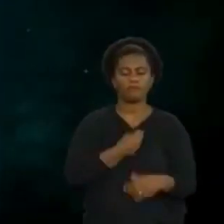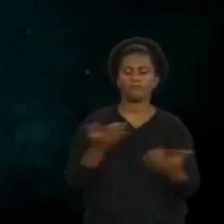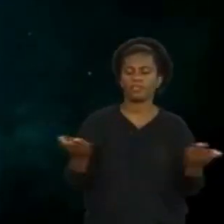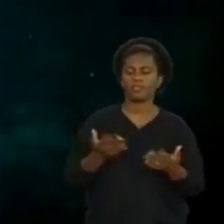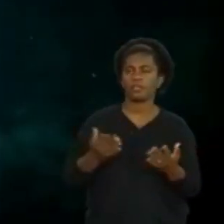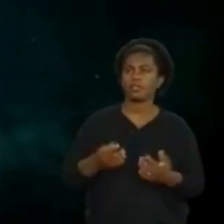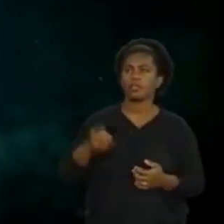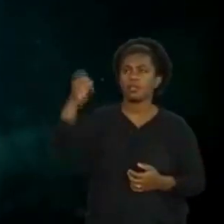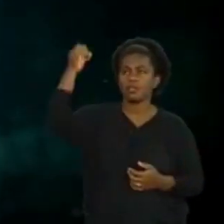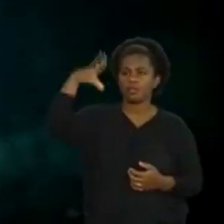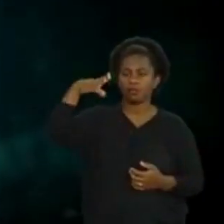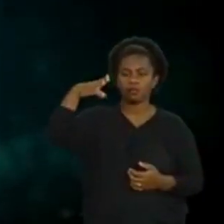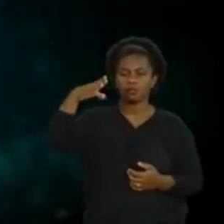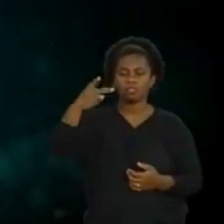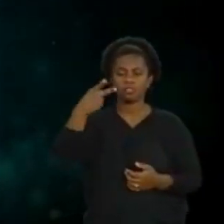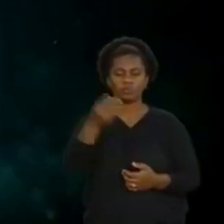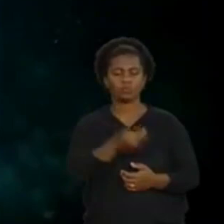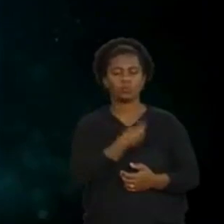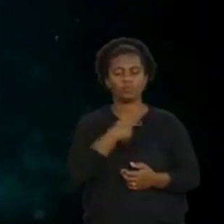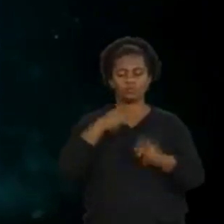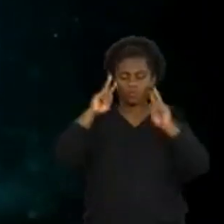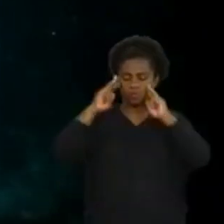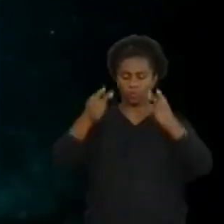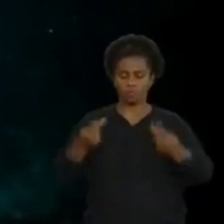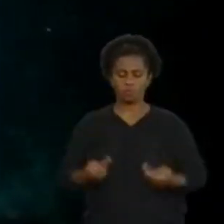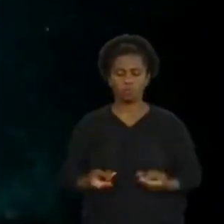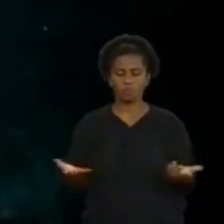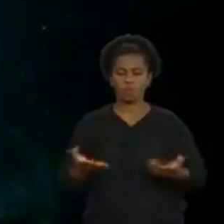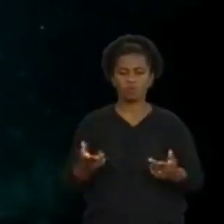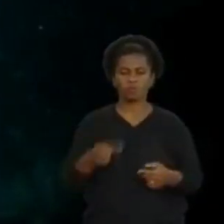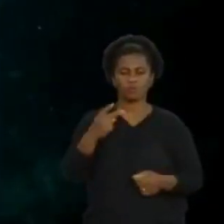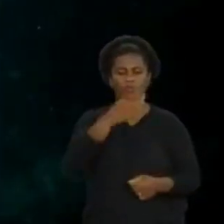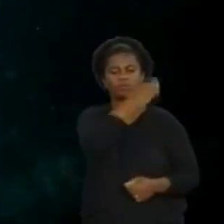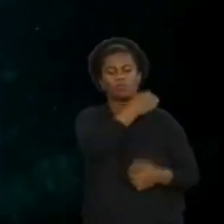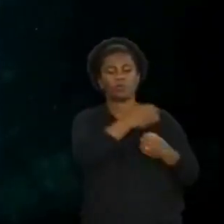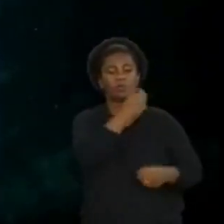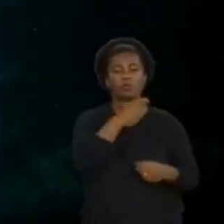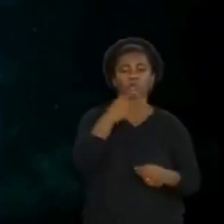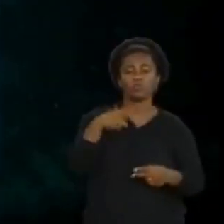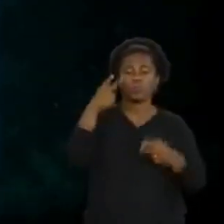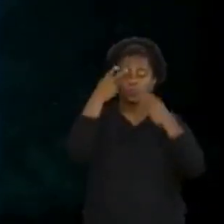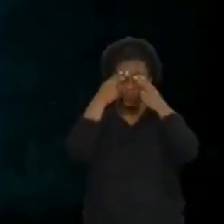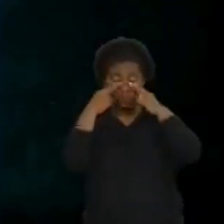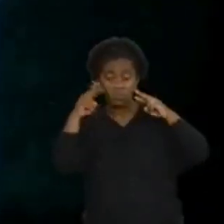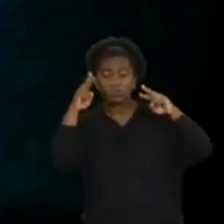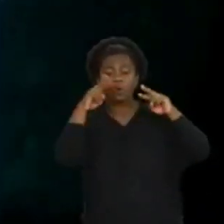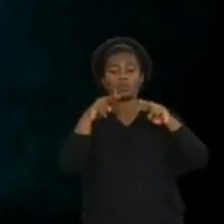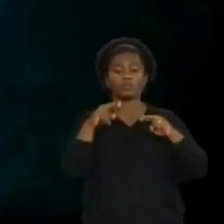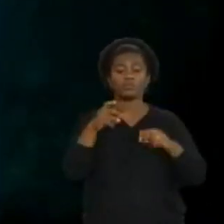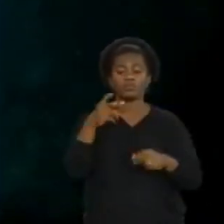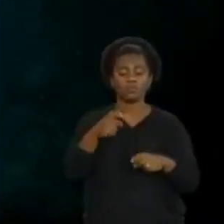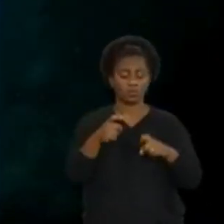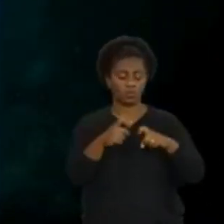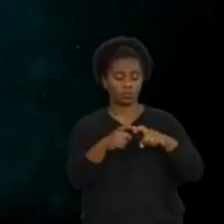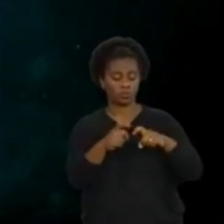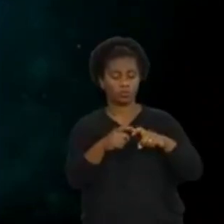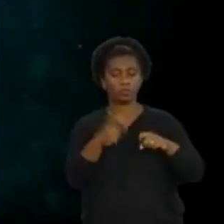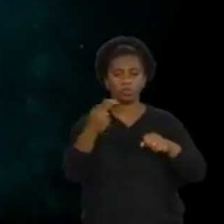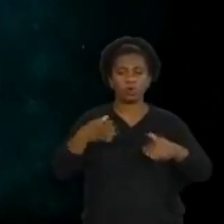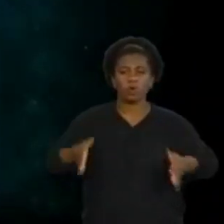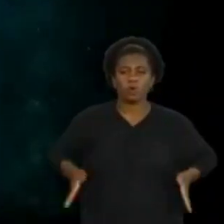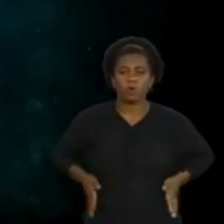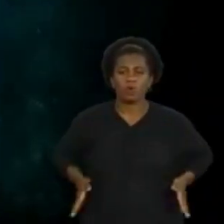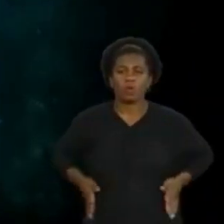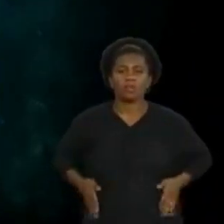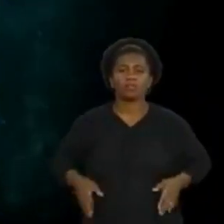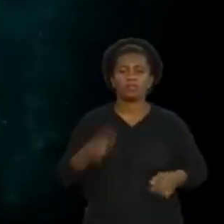na sua vida agora, chegue luz no seu corpo, na sua coluna, nos seus olhos, nos seus joelhos, no seu quadril,